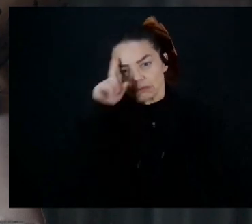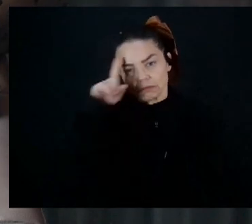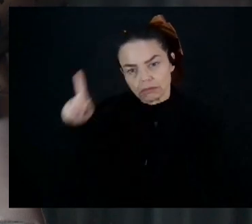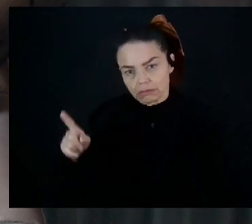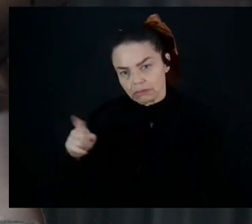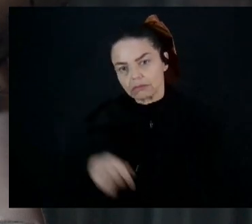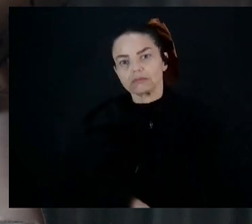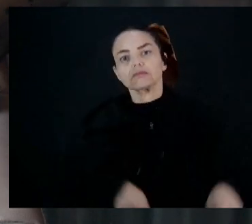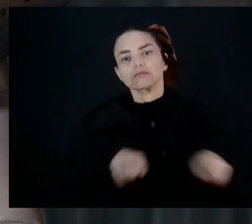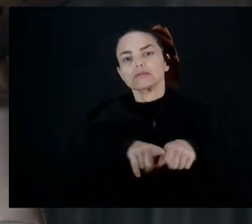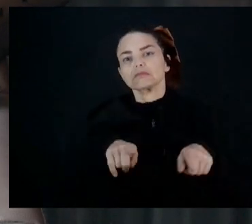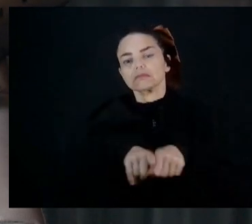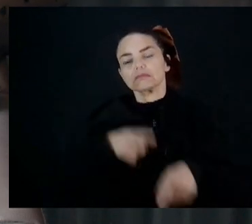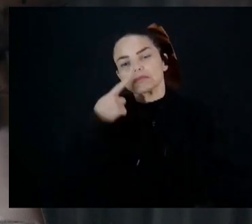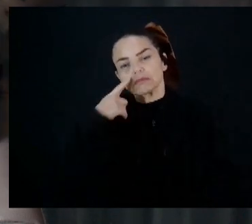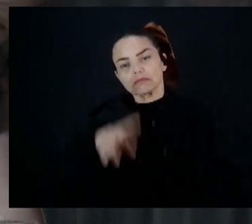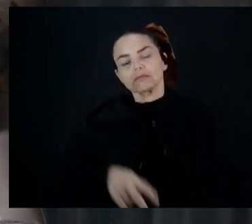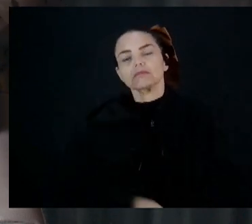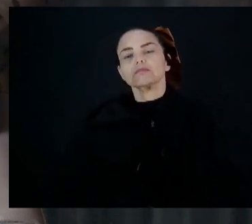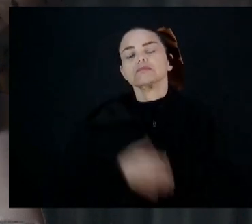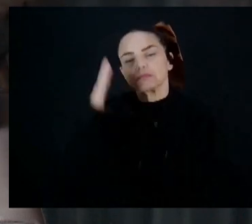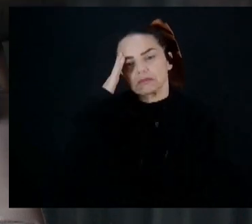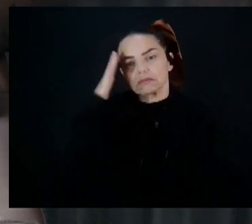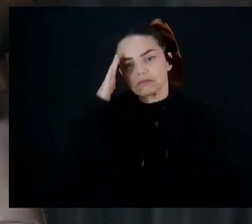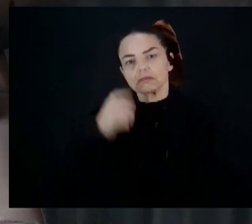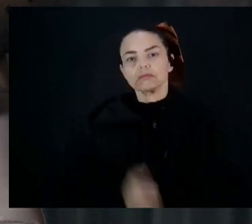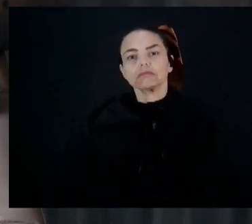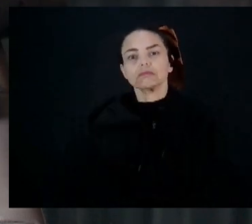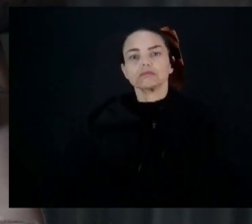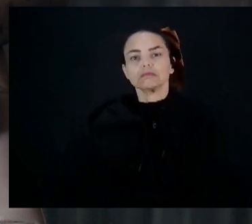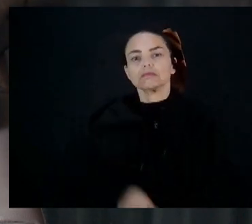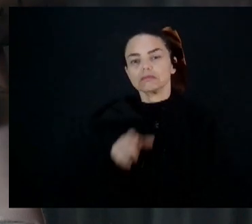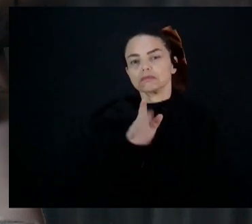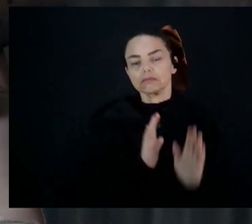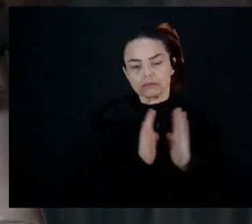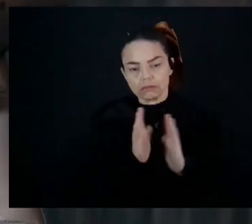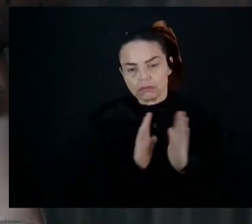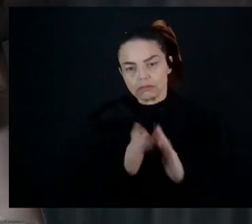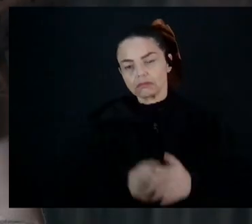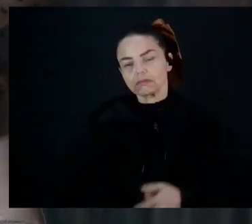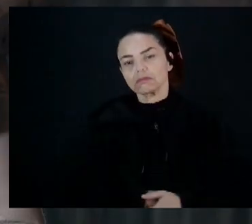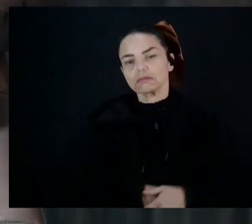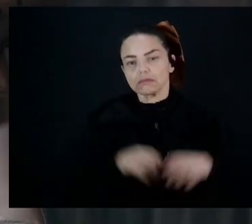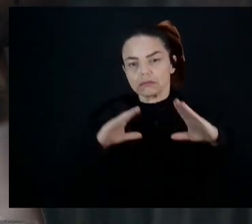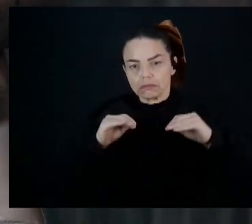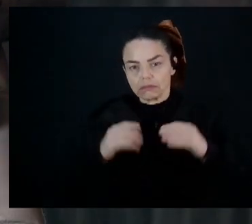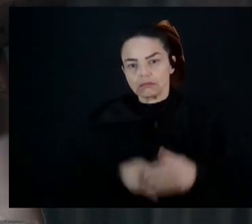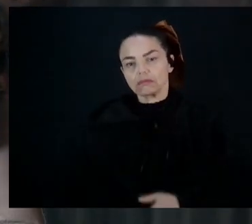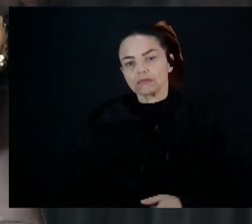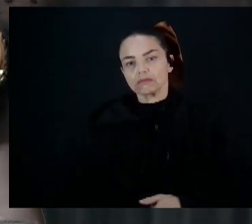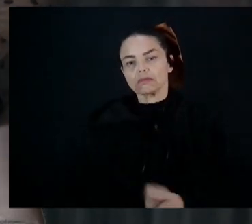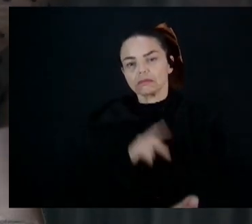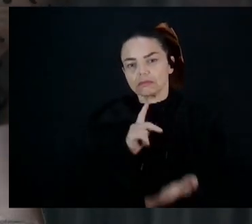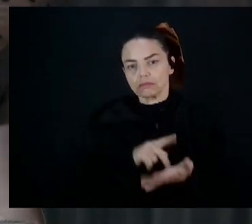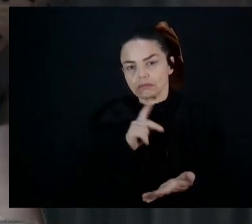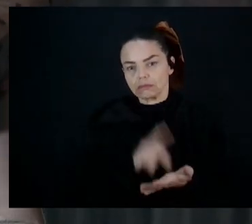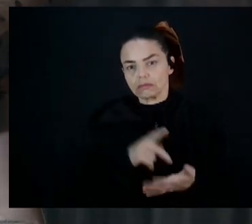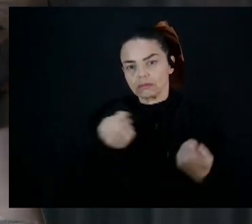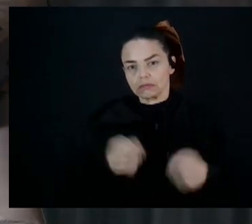também olhar para isso e entender assim, o quanto desse momento da noite, de fato, precisa